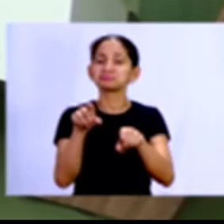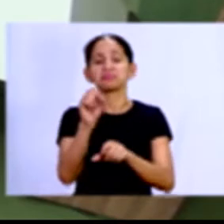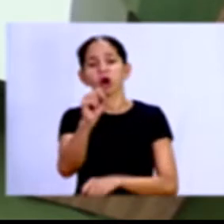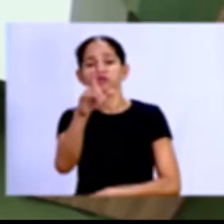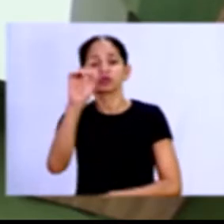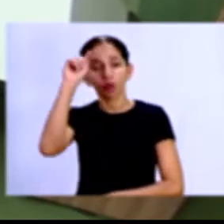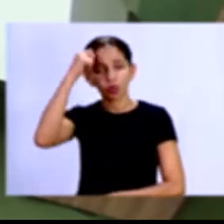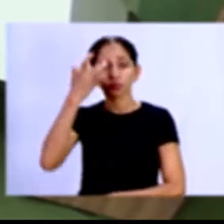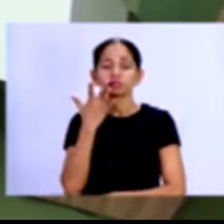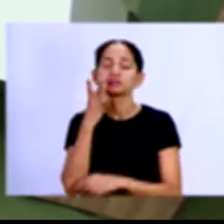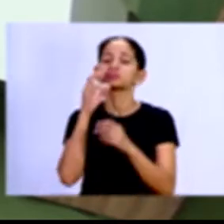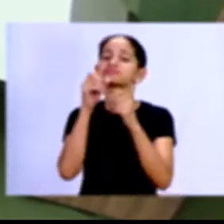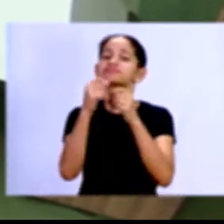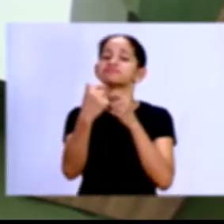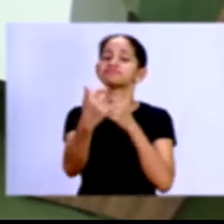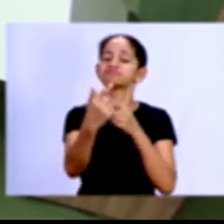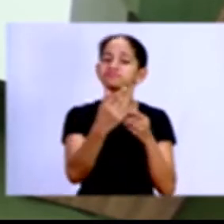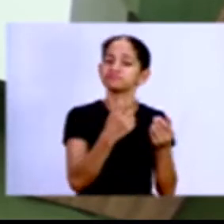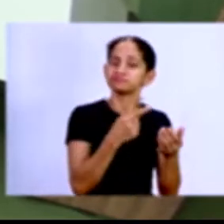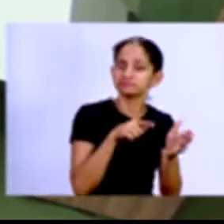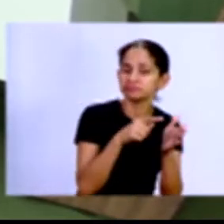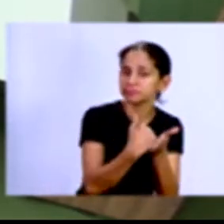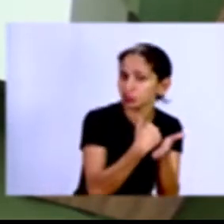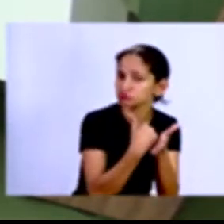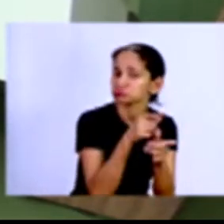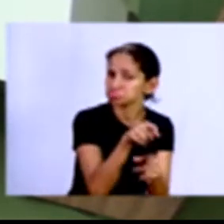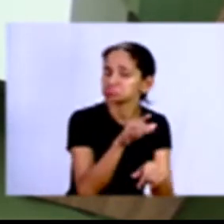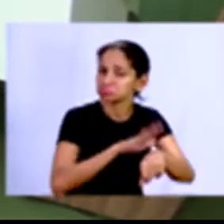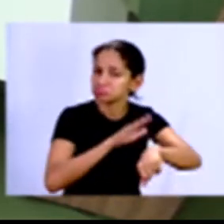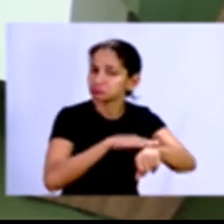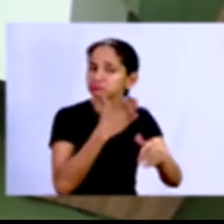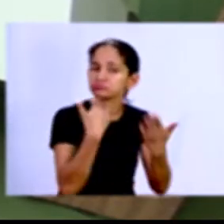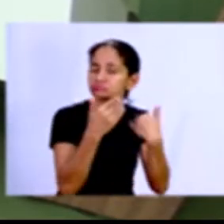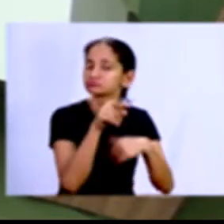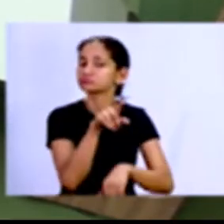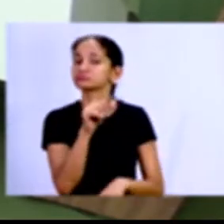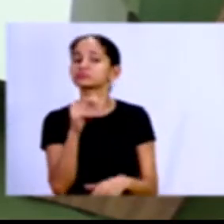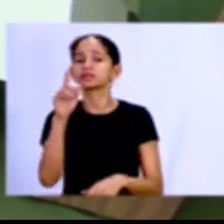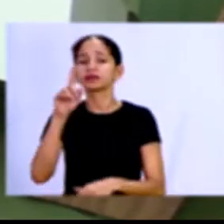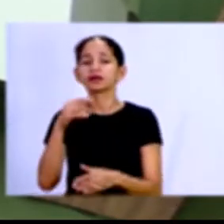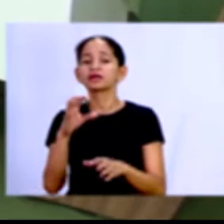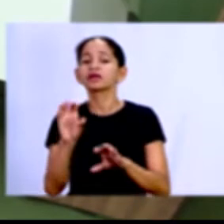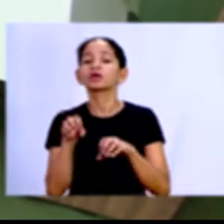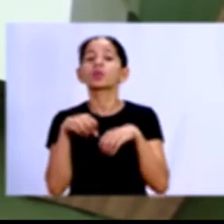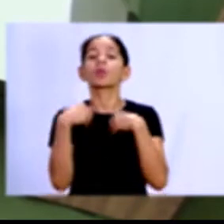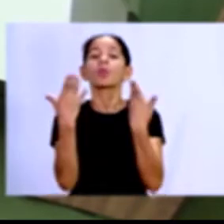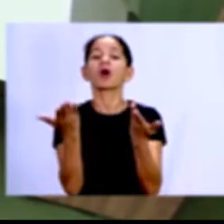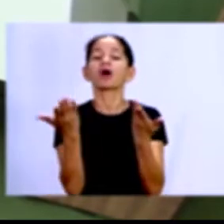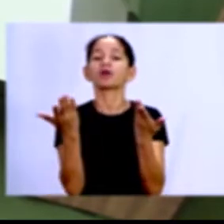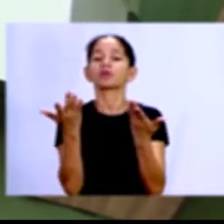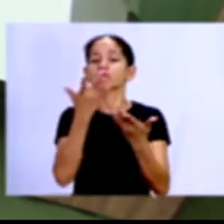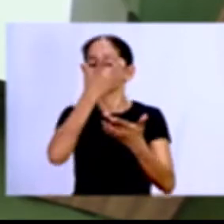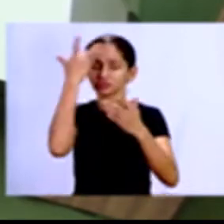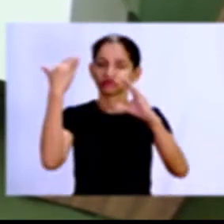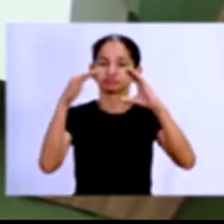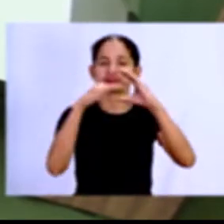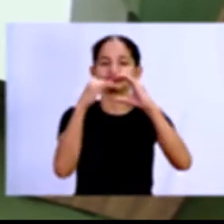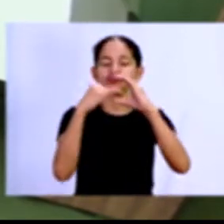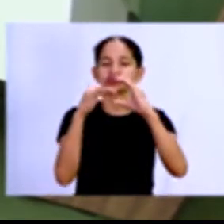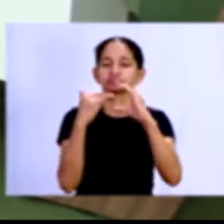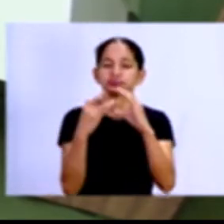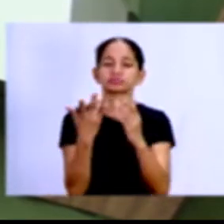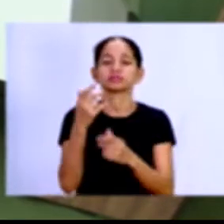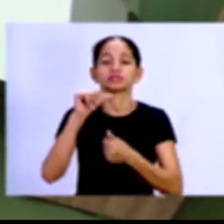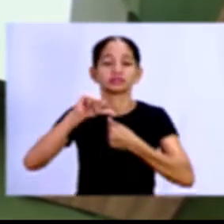também de Ouro Preto encaminharam uma dúvida, os alunos de Ouro Preto perguntam: e aquela invasão de e-mail por parte dos